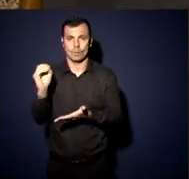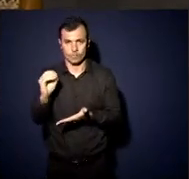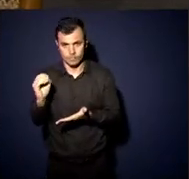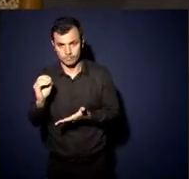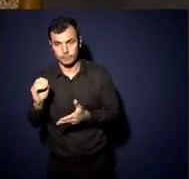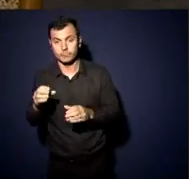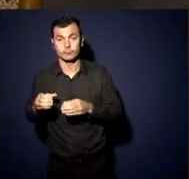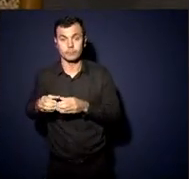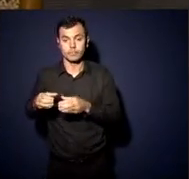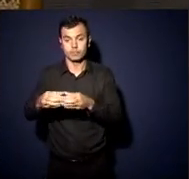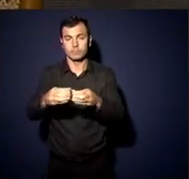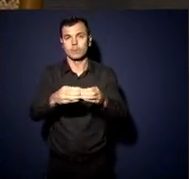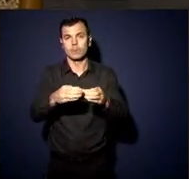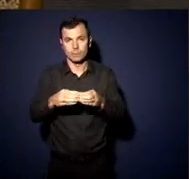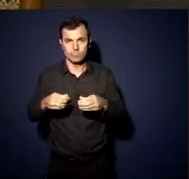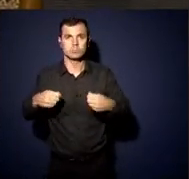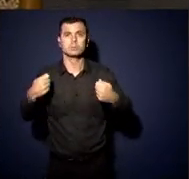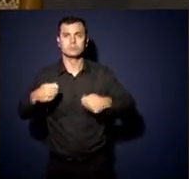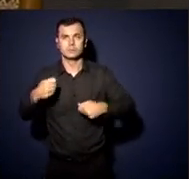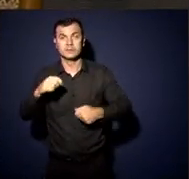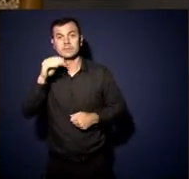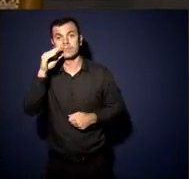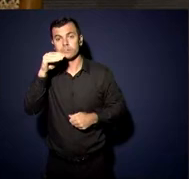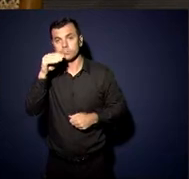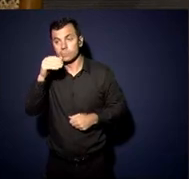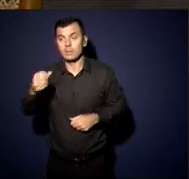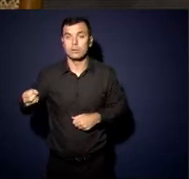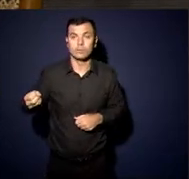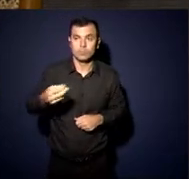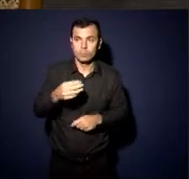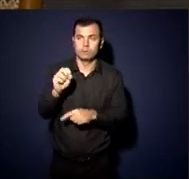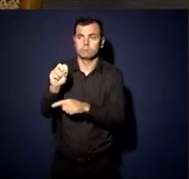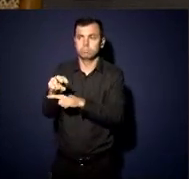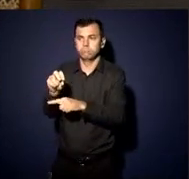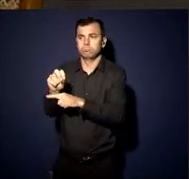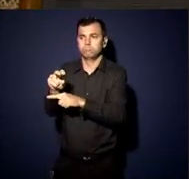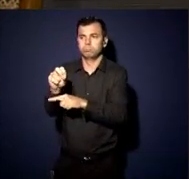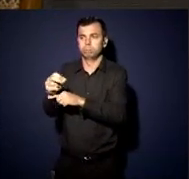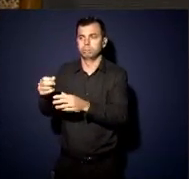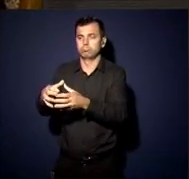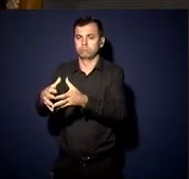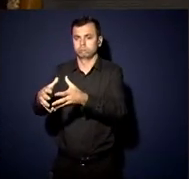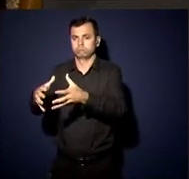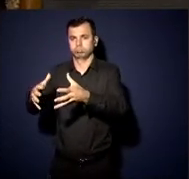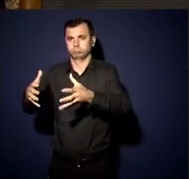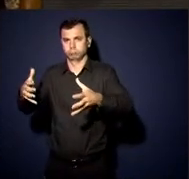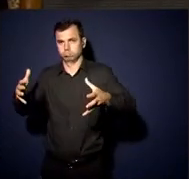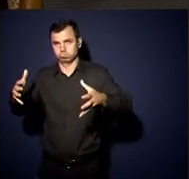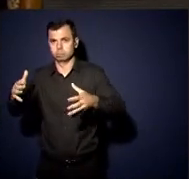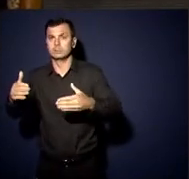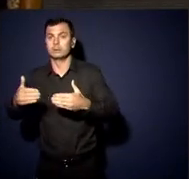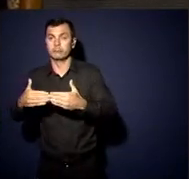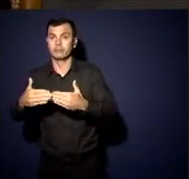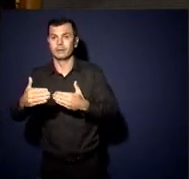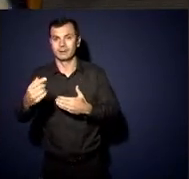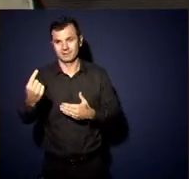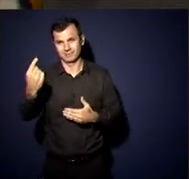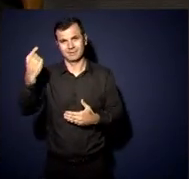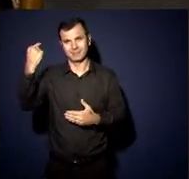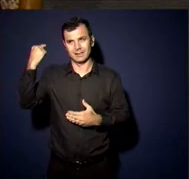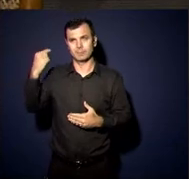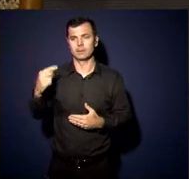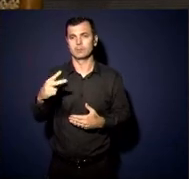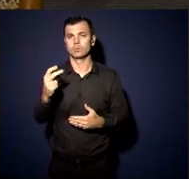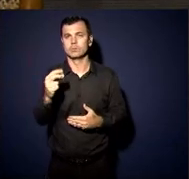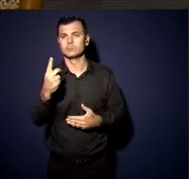precisa de reforço na sua força de trabalho como eu comecei explicando aqui hoje olhando para o time de 2010 a gente